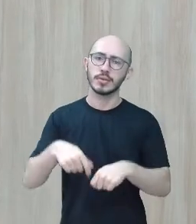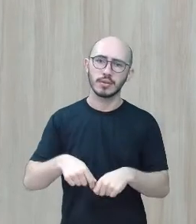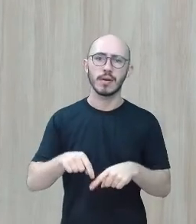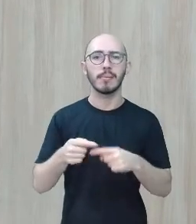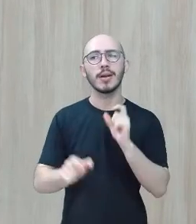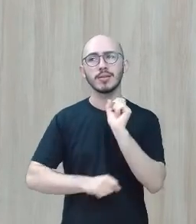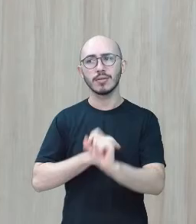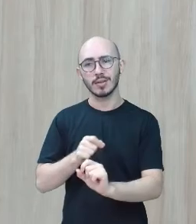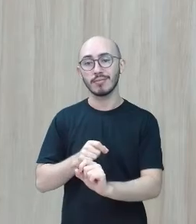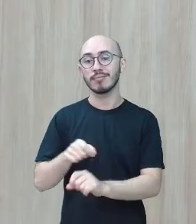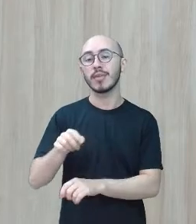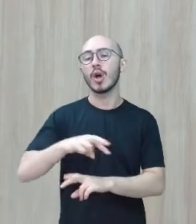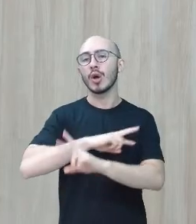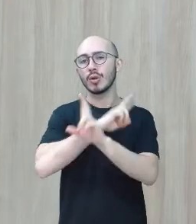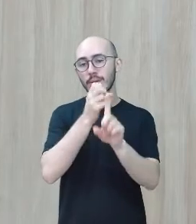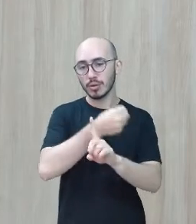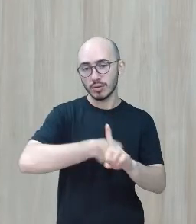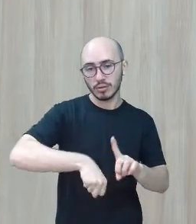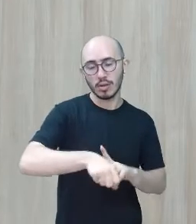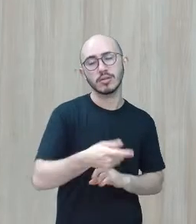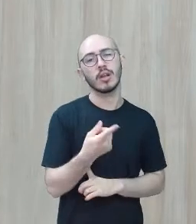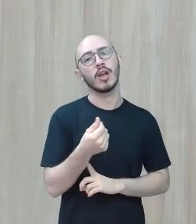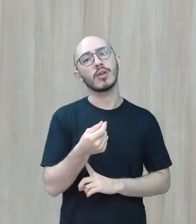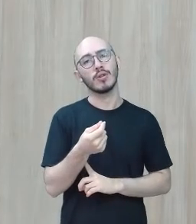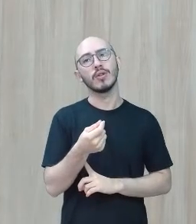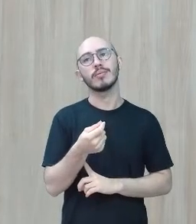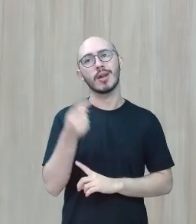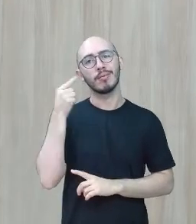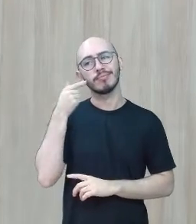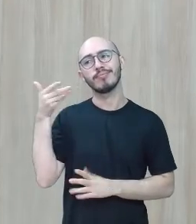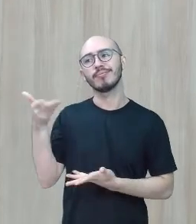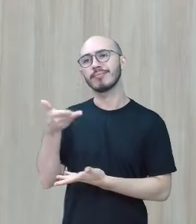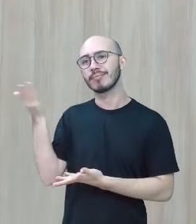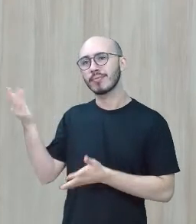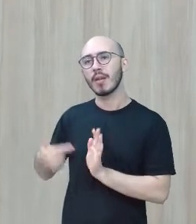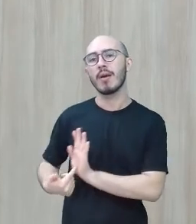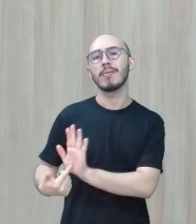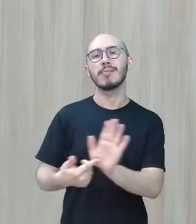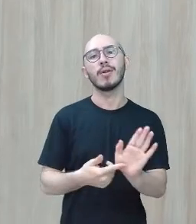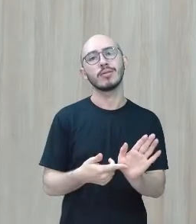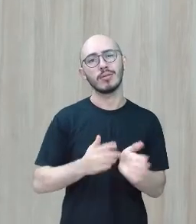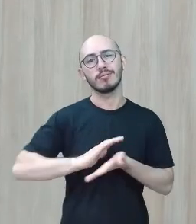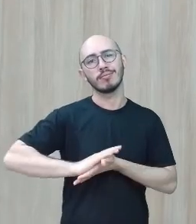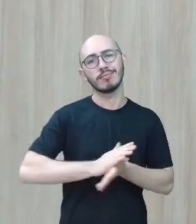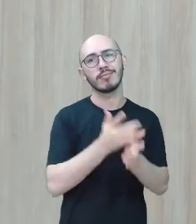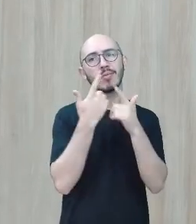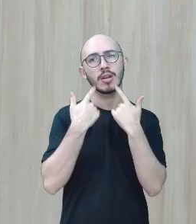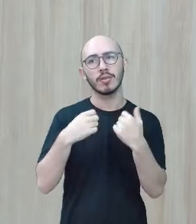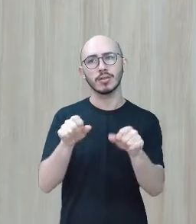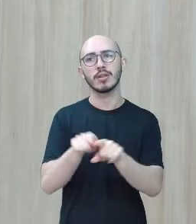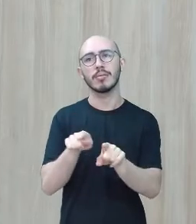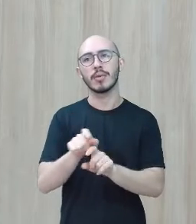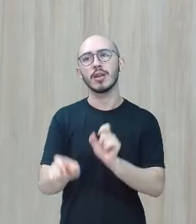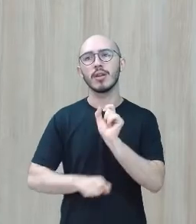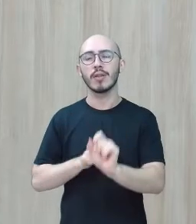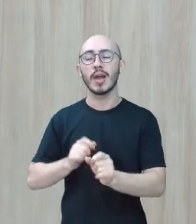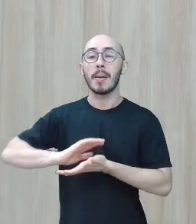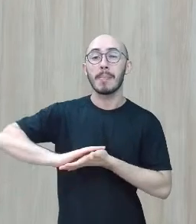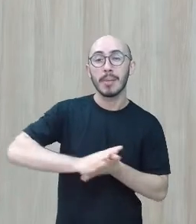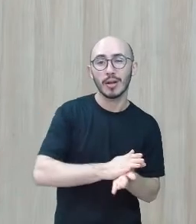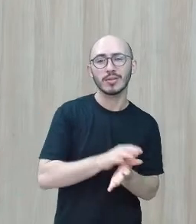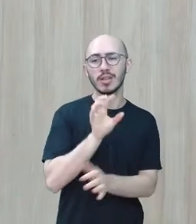socioeconômica fundamenta demais o preconceito linguístico, assim como o preconceito regional. Quantas vezes nós, que somos